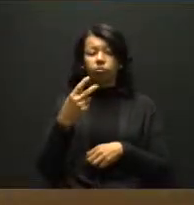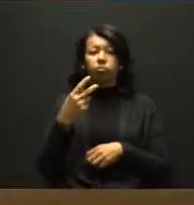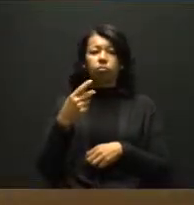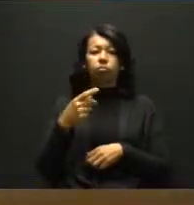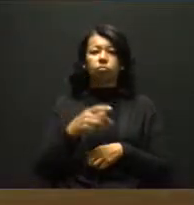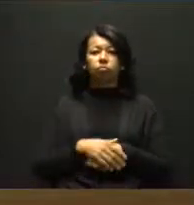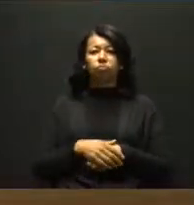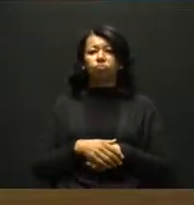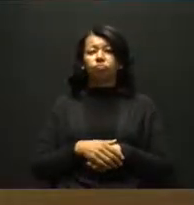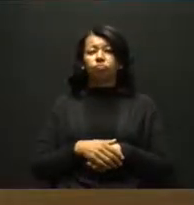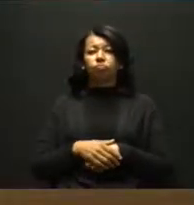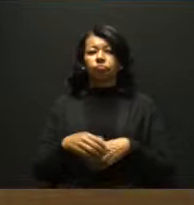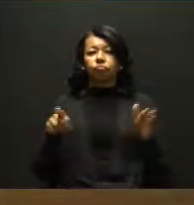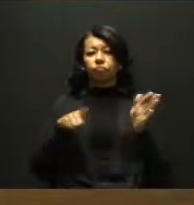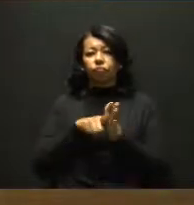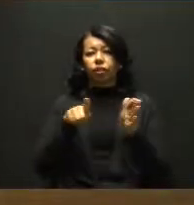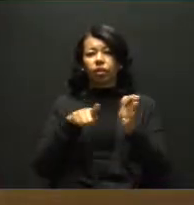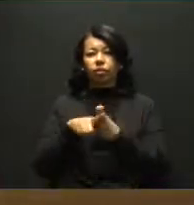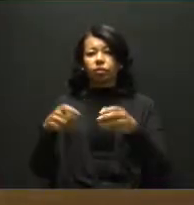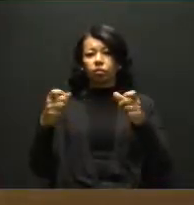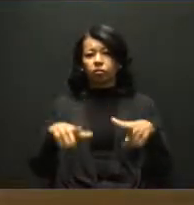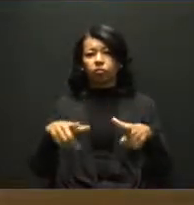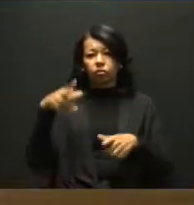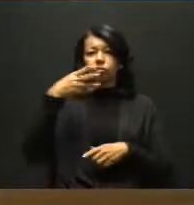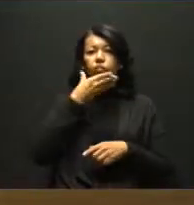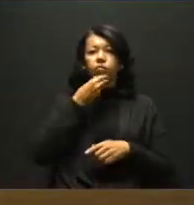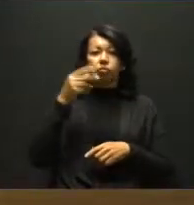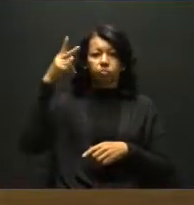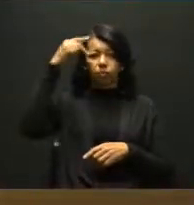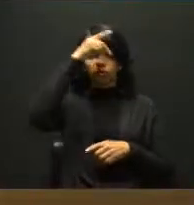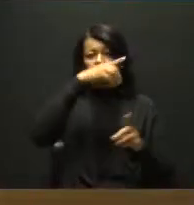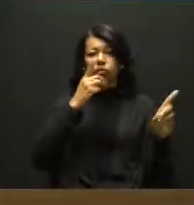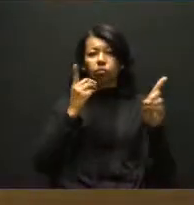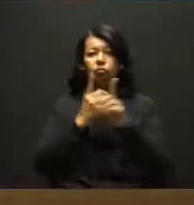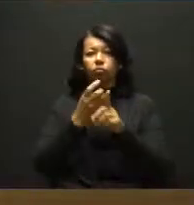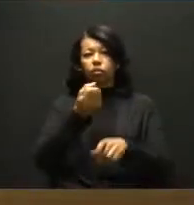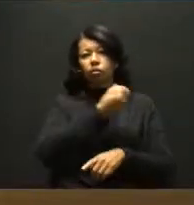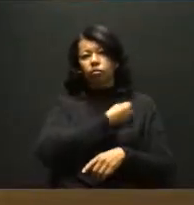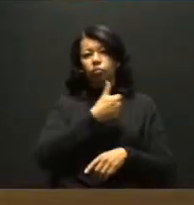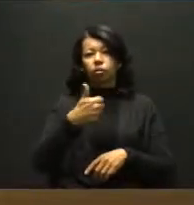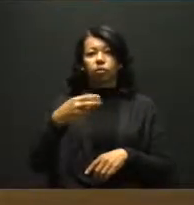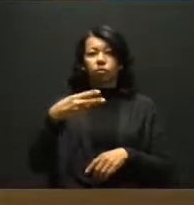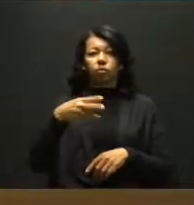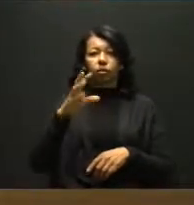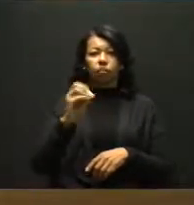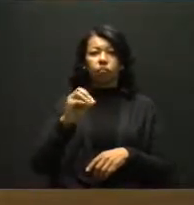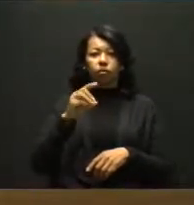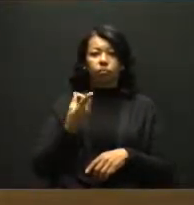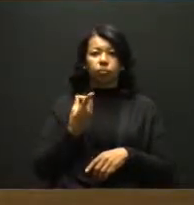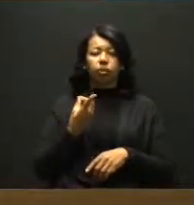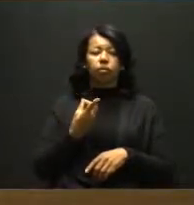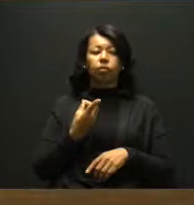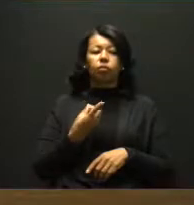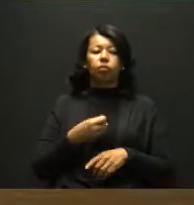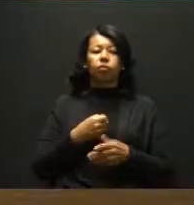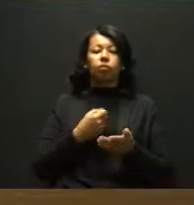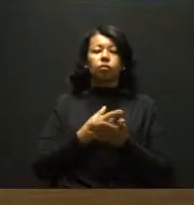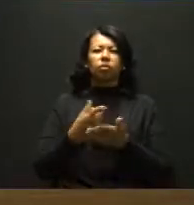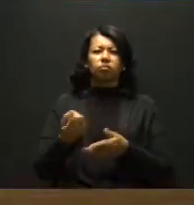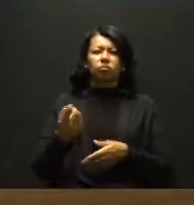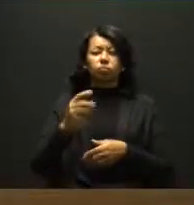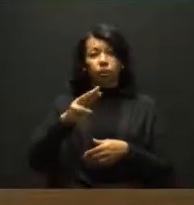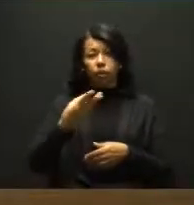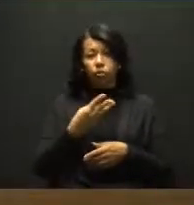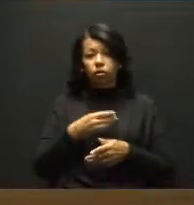auditoria ao qual o prefeito encontrou este número é de 120 mil se não me falha a memória de dívidas milhões